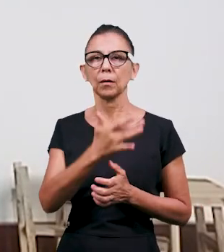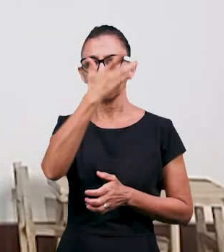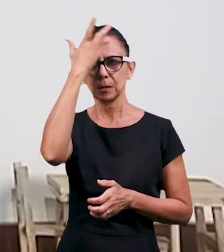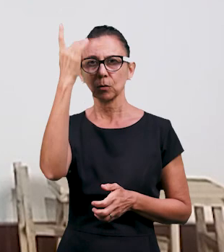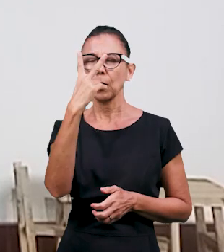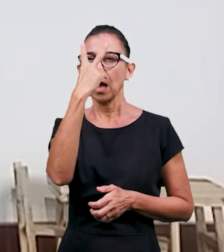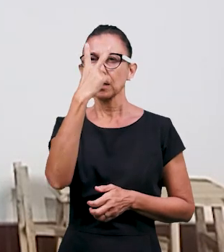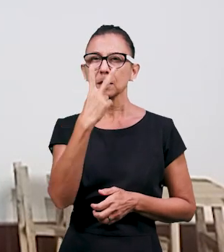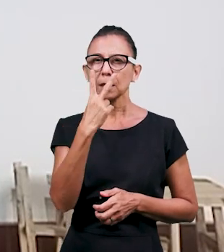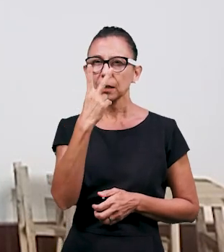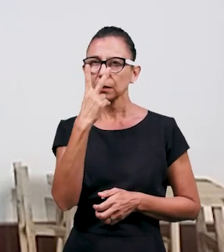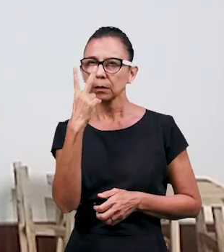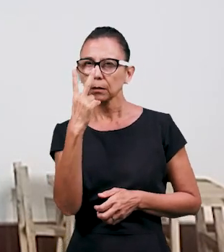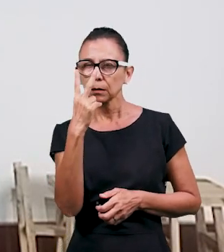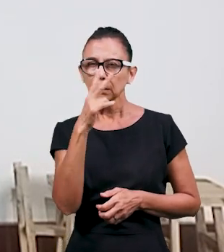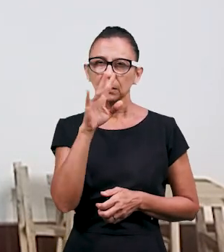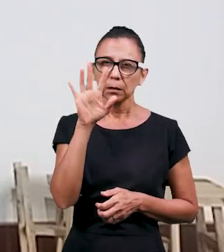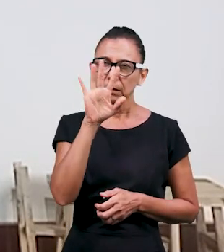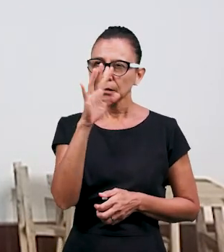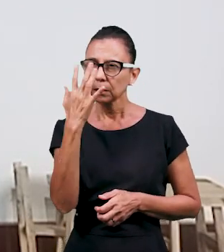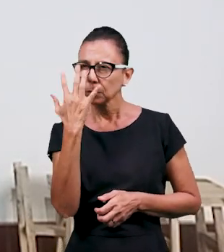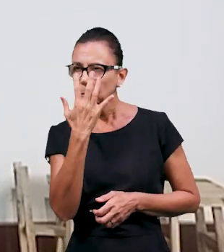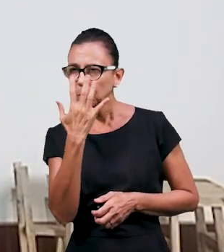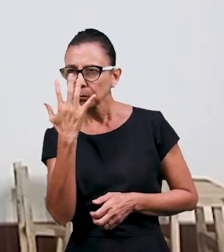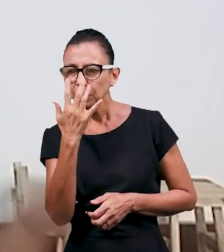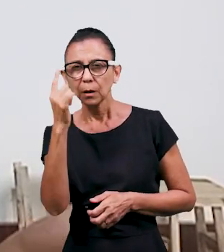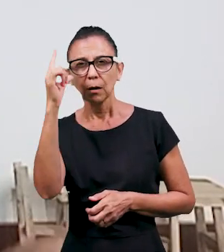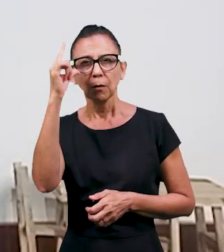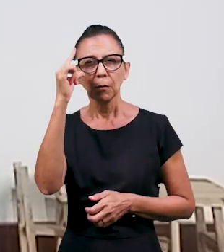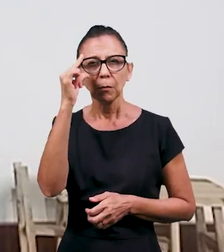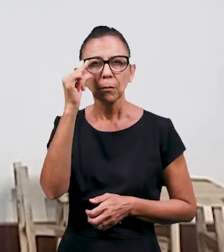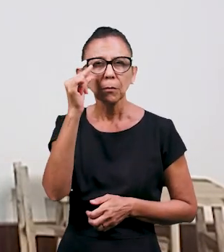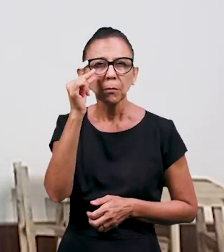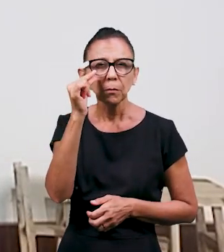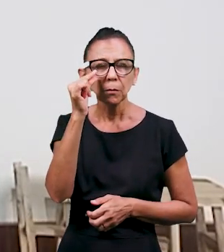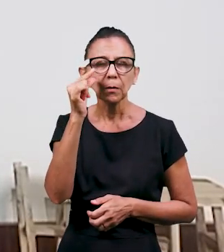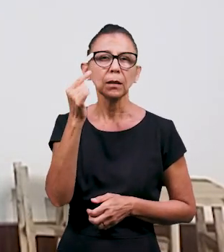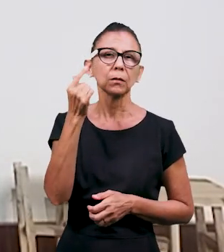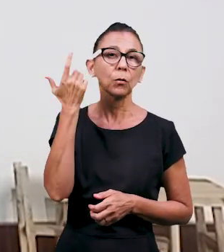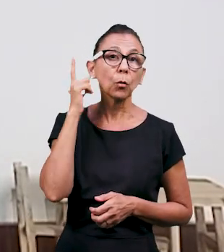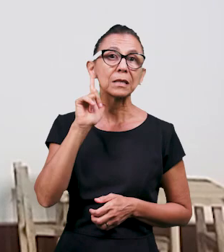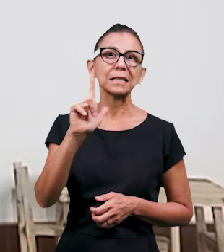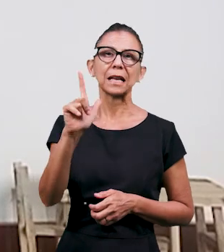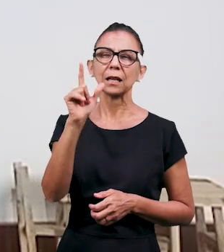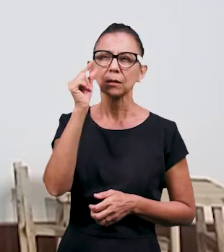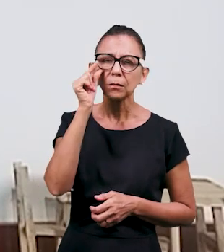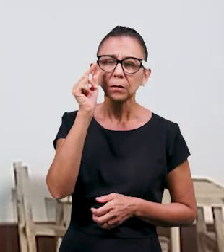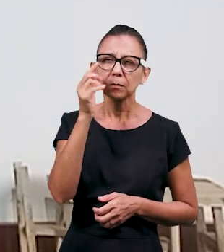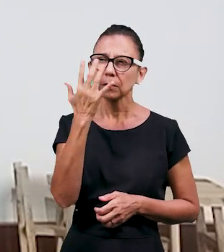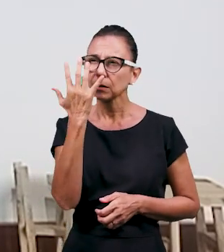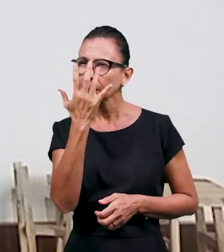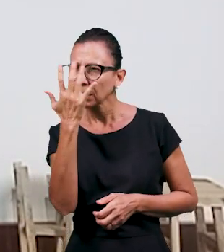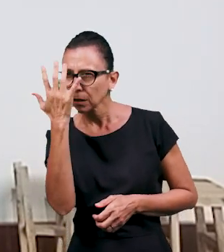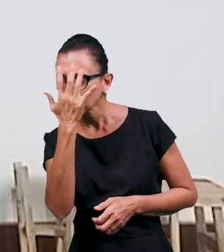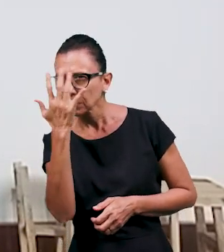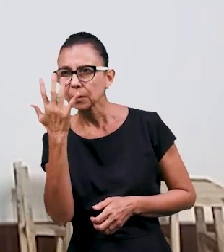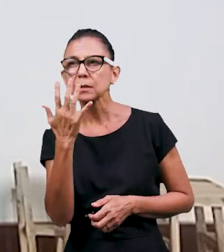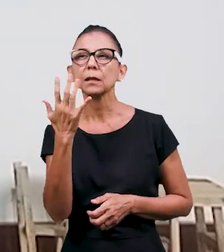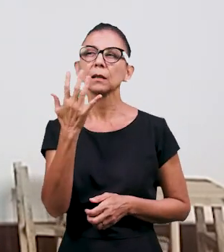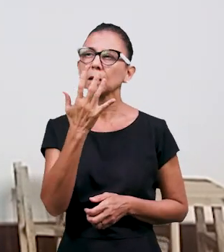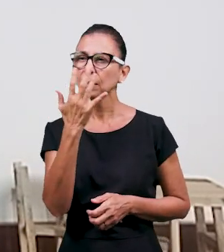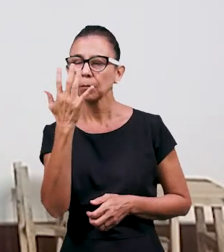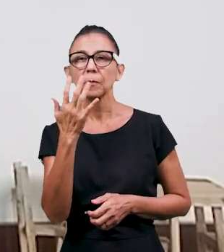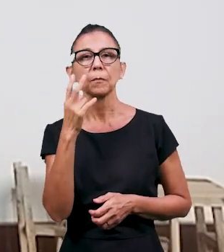resíduos visuais, então ele pode ter acesso a libras em campo reduzido, por exemplo, né? Se ele era surdo.